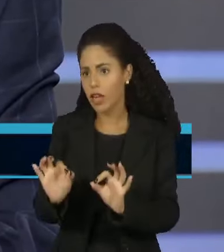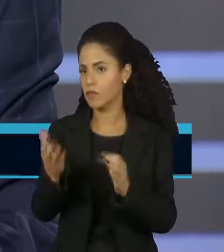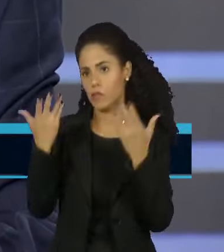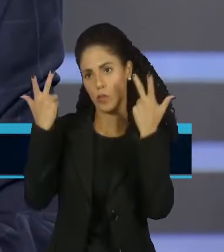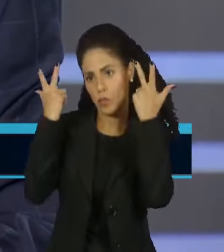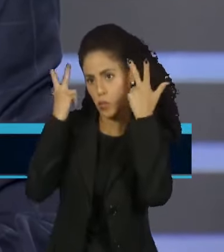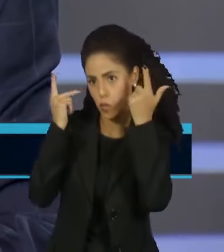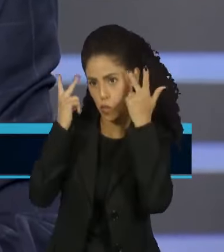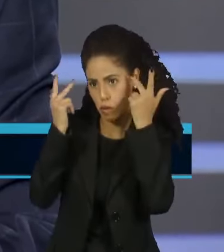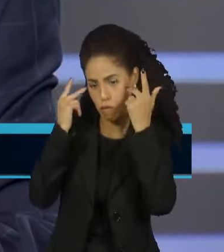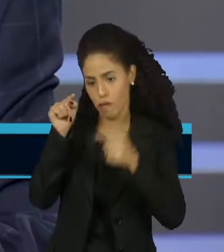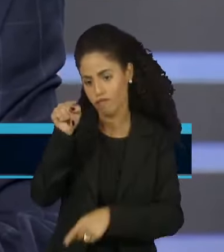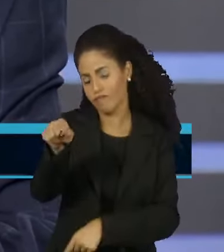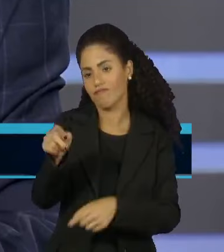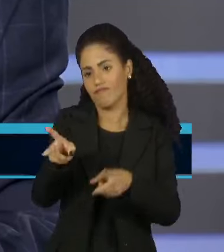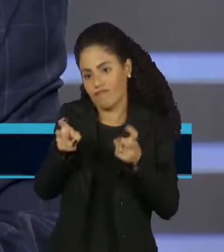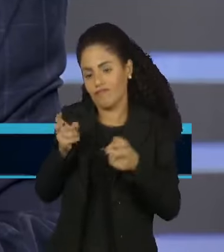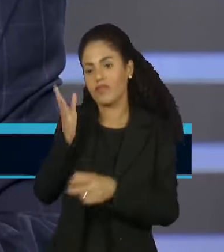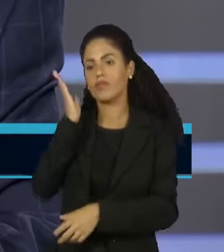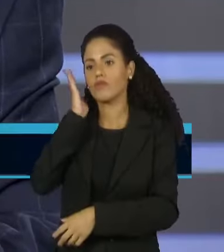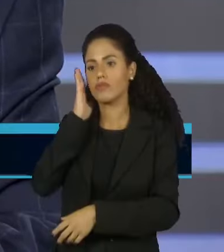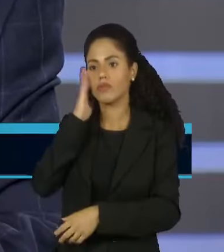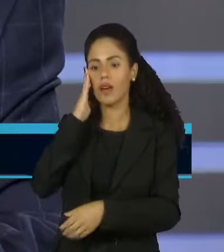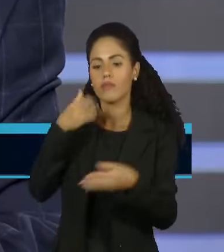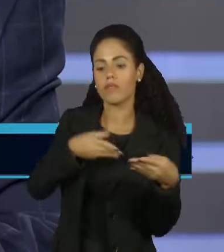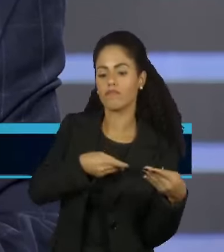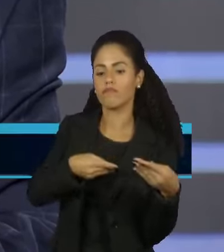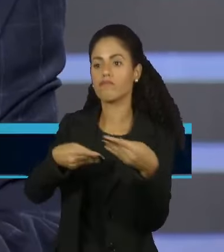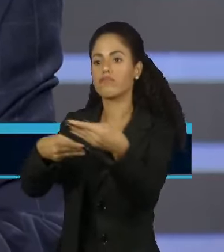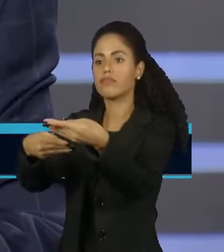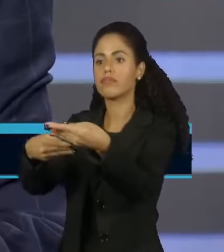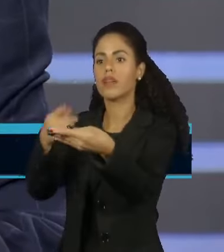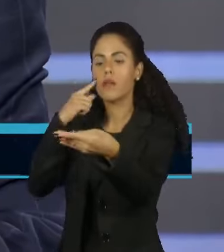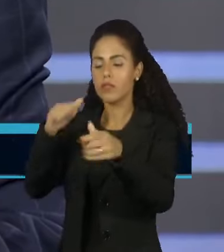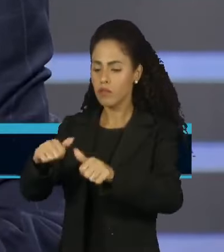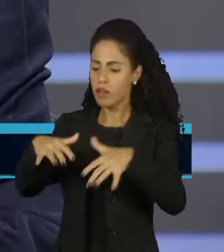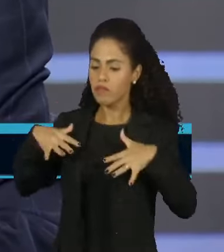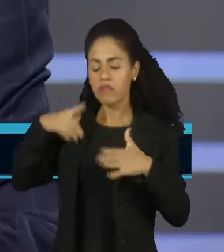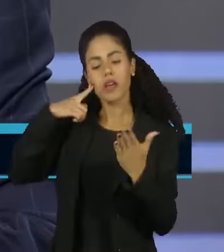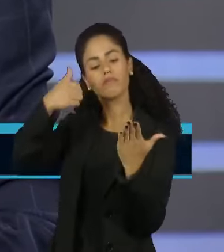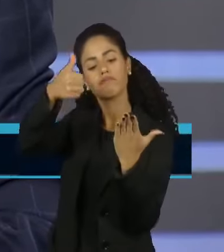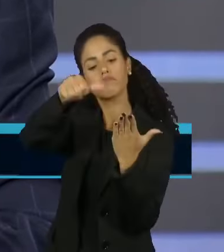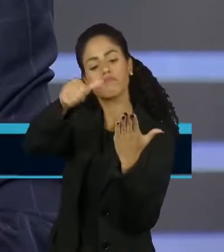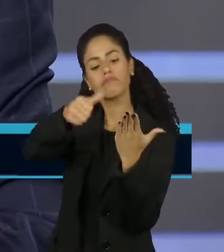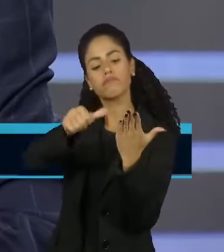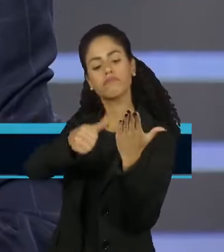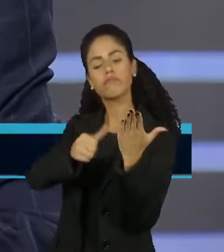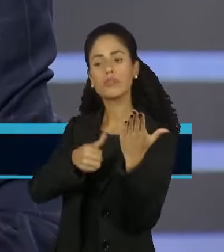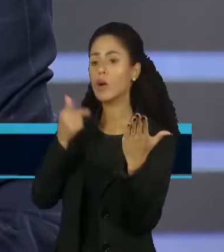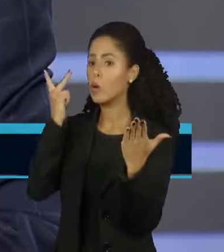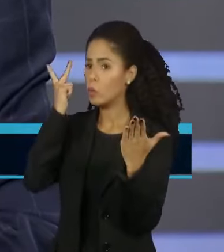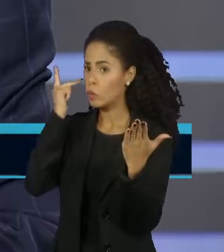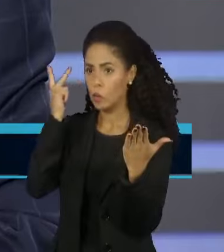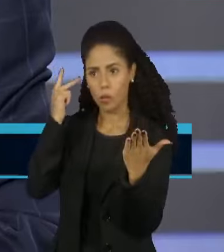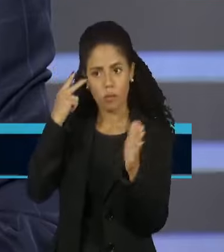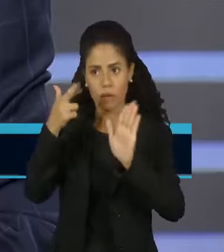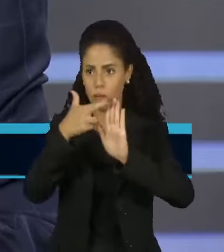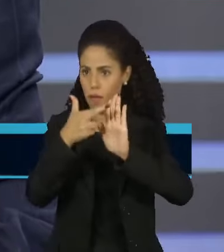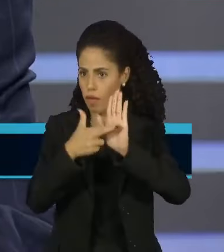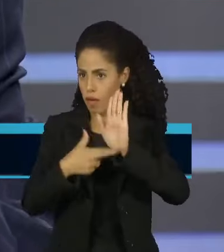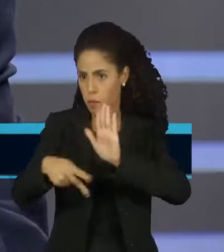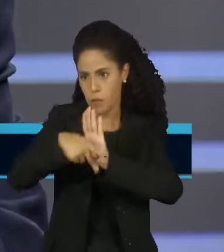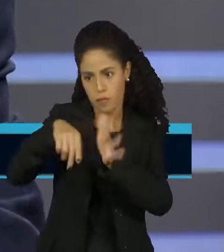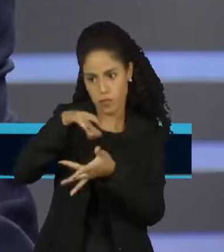natural nesse caso, quer dizer, você manda para a Assembleia, isso é a rota das regras democráticas,